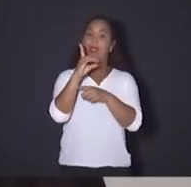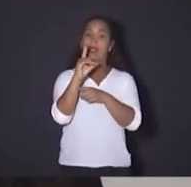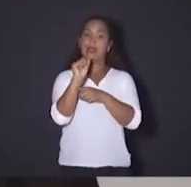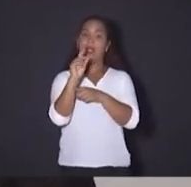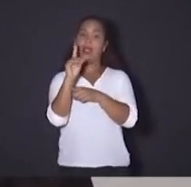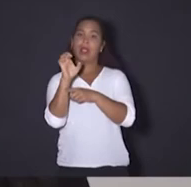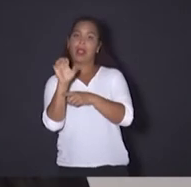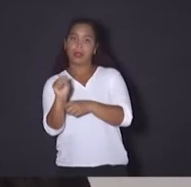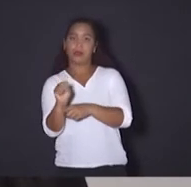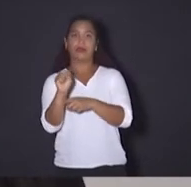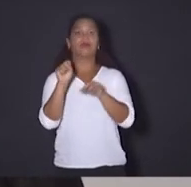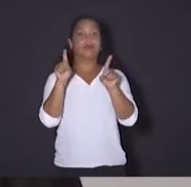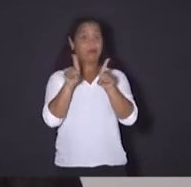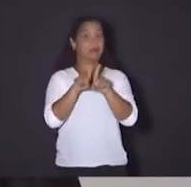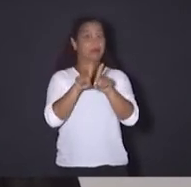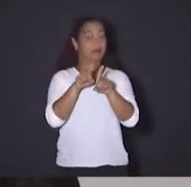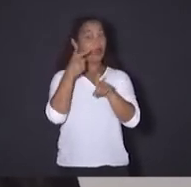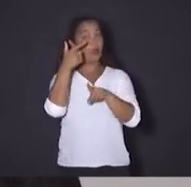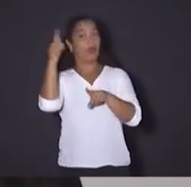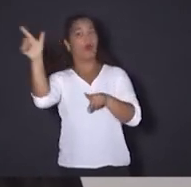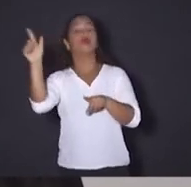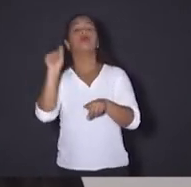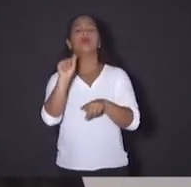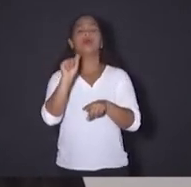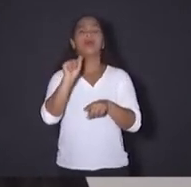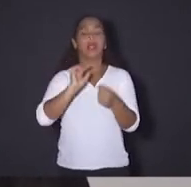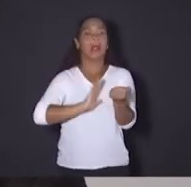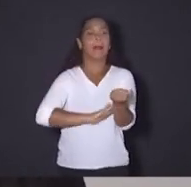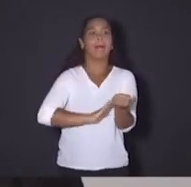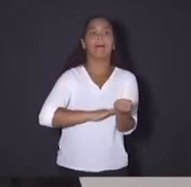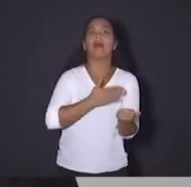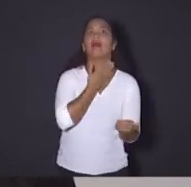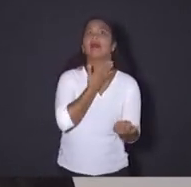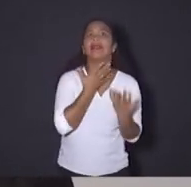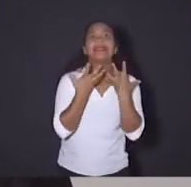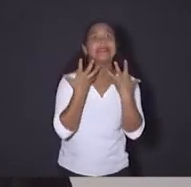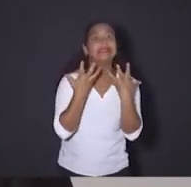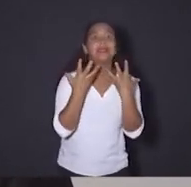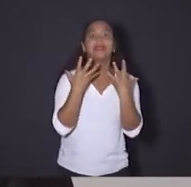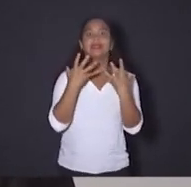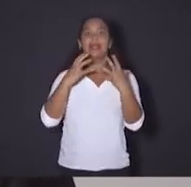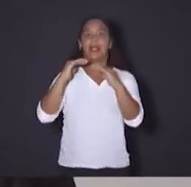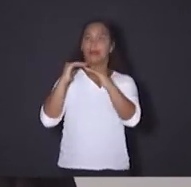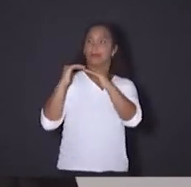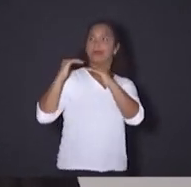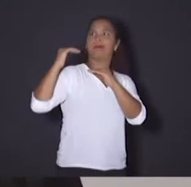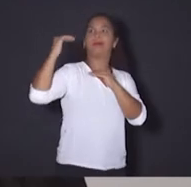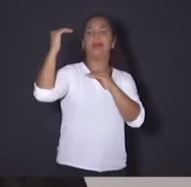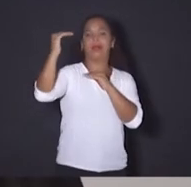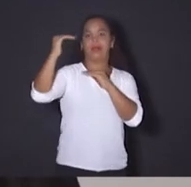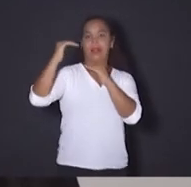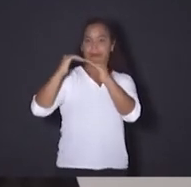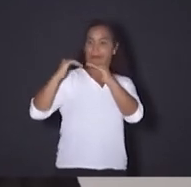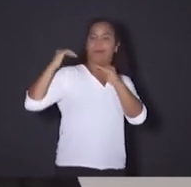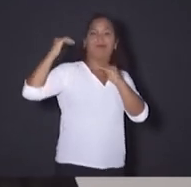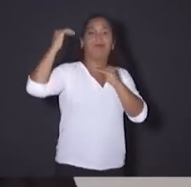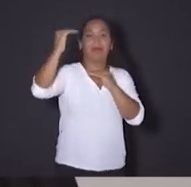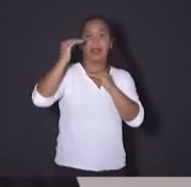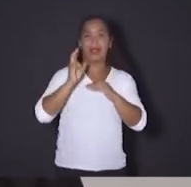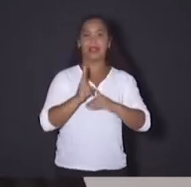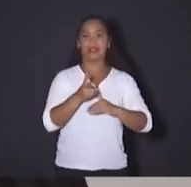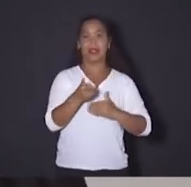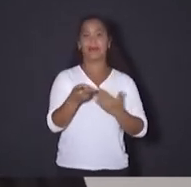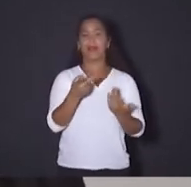extraordinário o que tem significado à sua terra à subalternização daquilo das